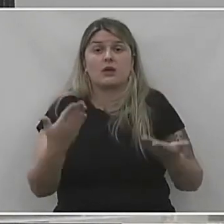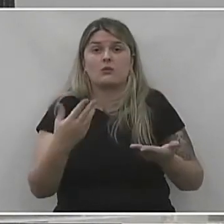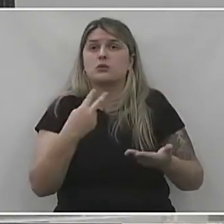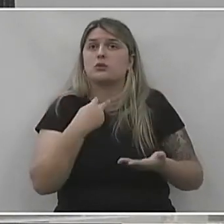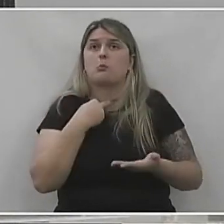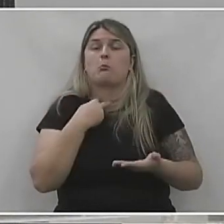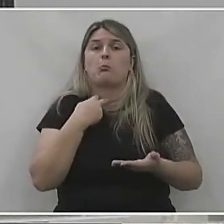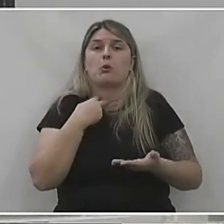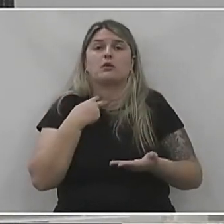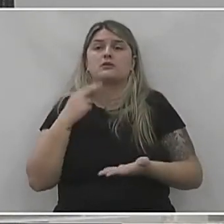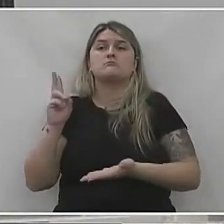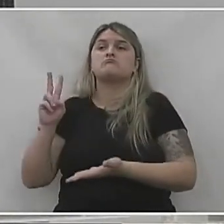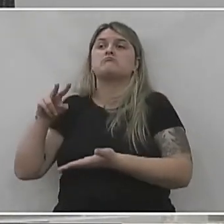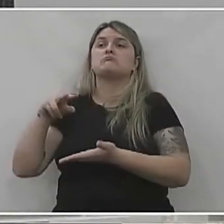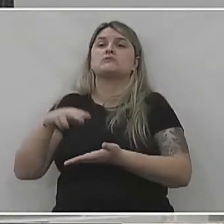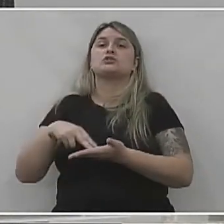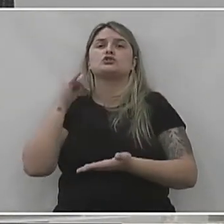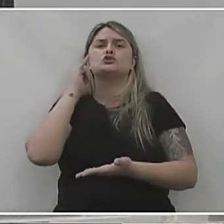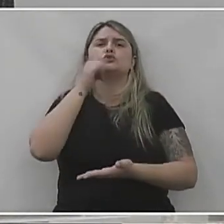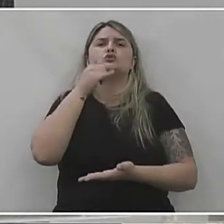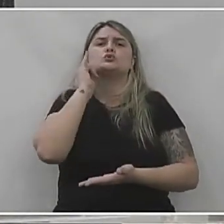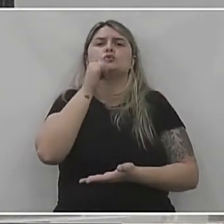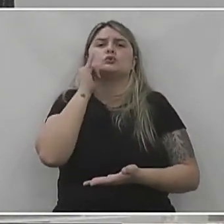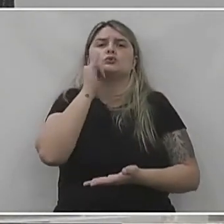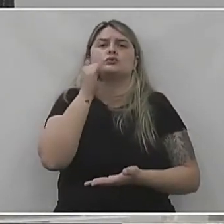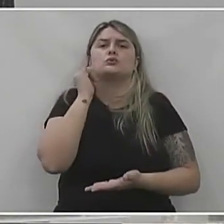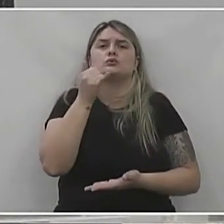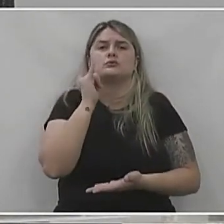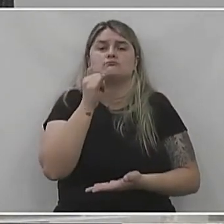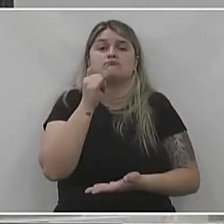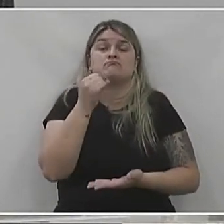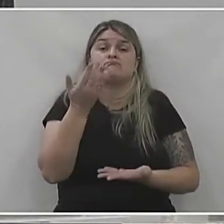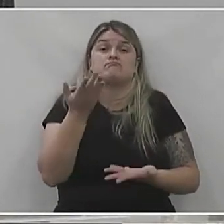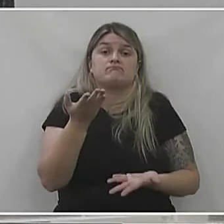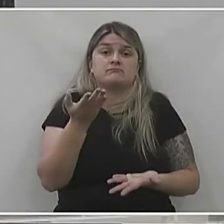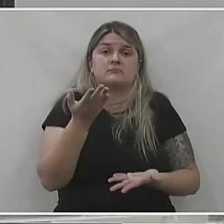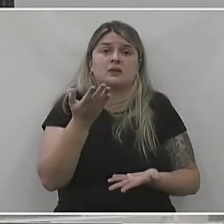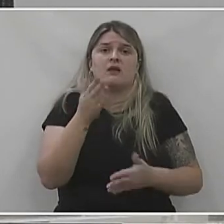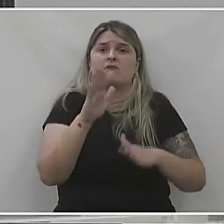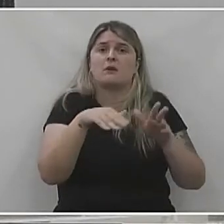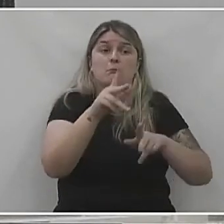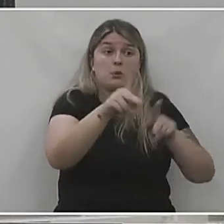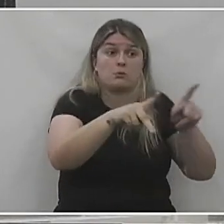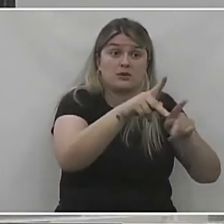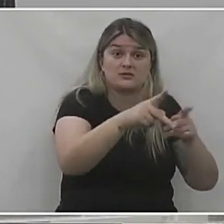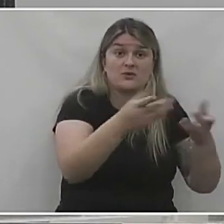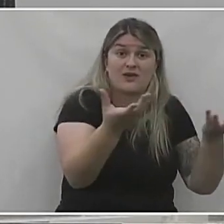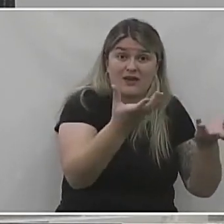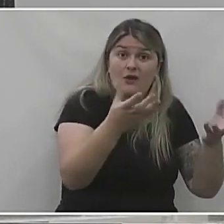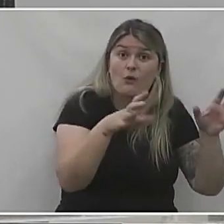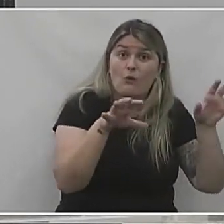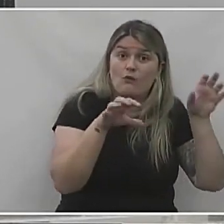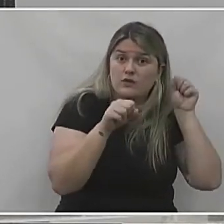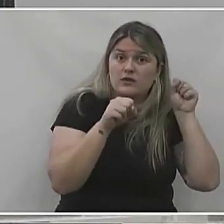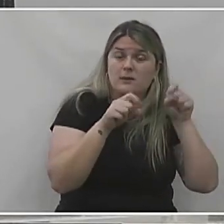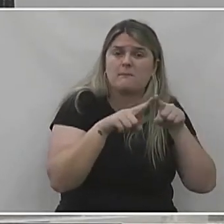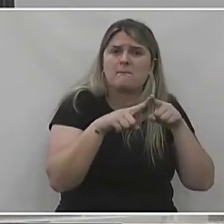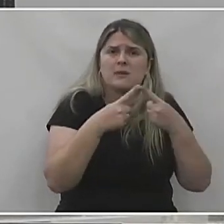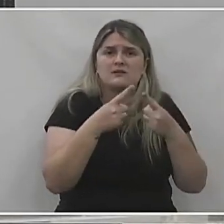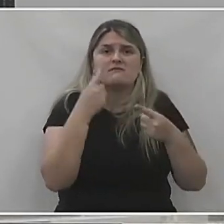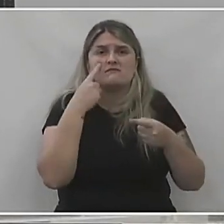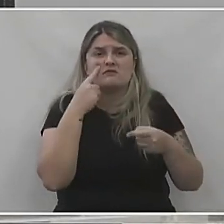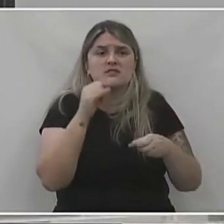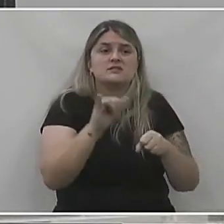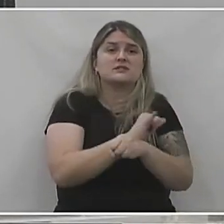nós não podemos vir com discursos que a população que escutar mas a gente tem que achar